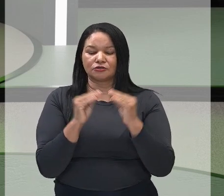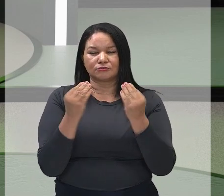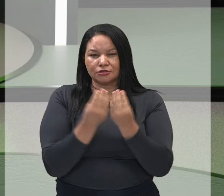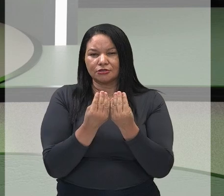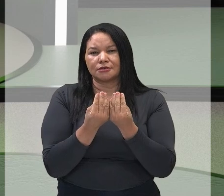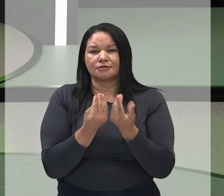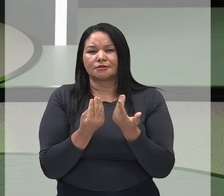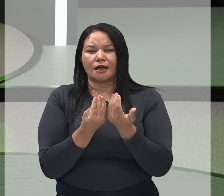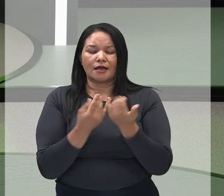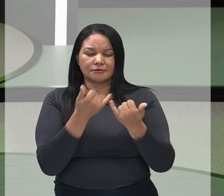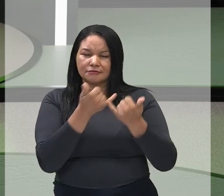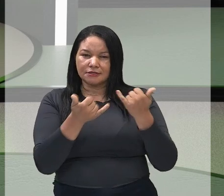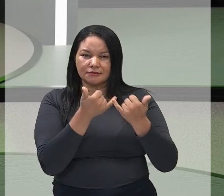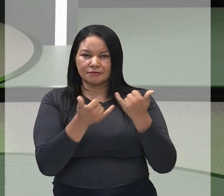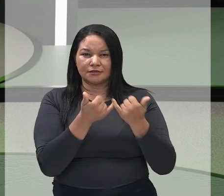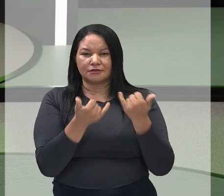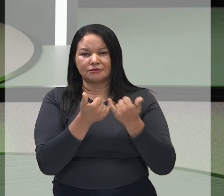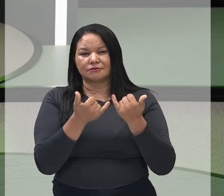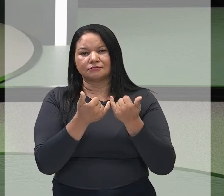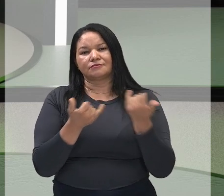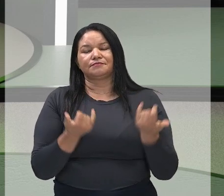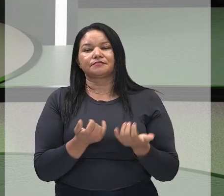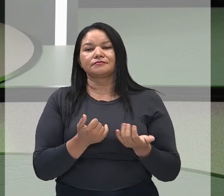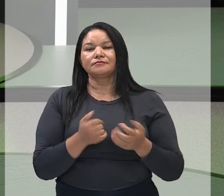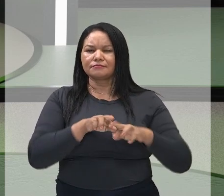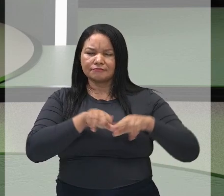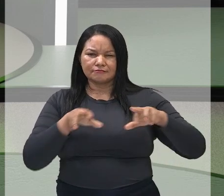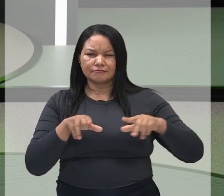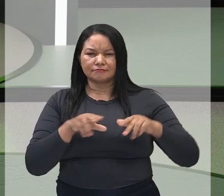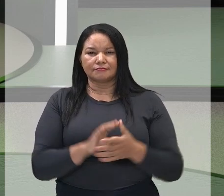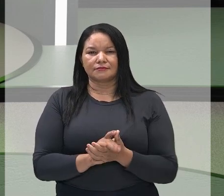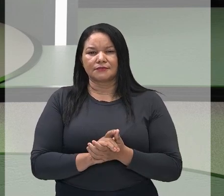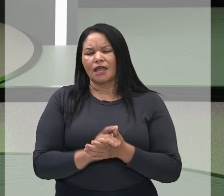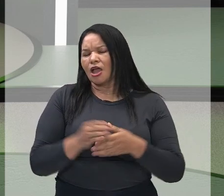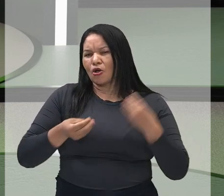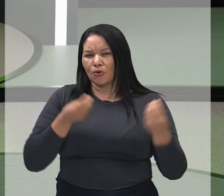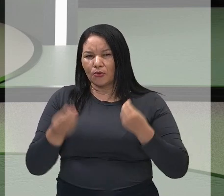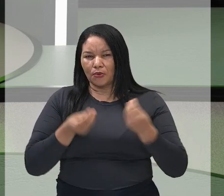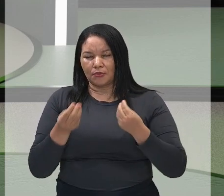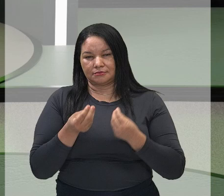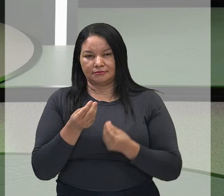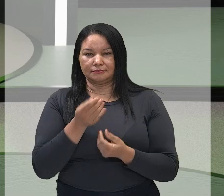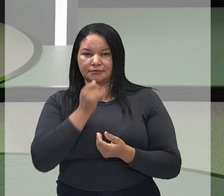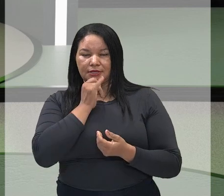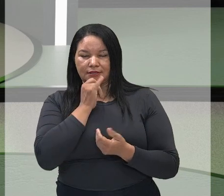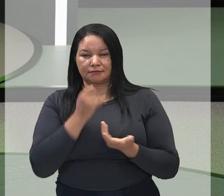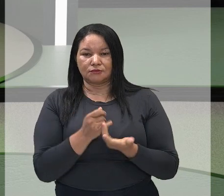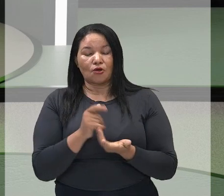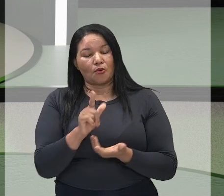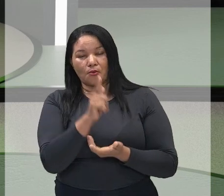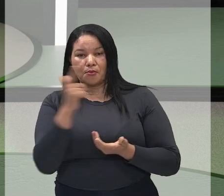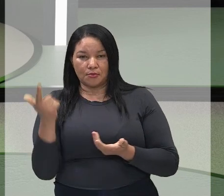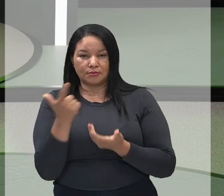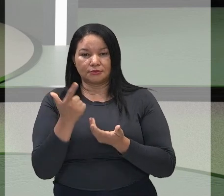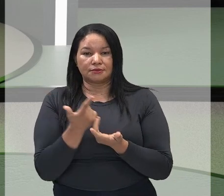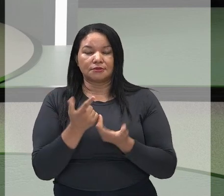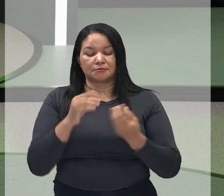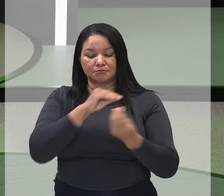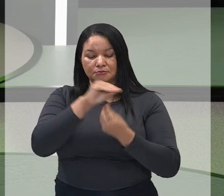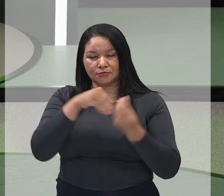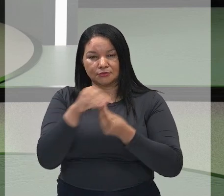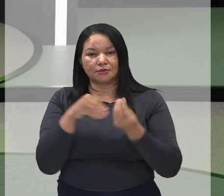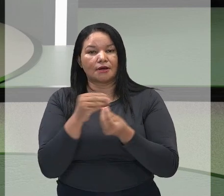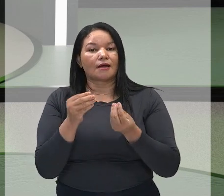maneira similar em determinados meios. Como assim meio, professor Vinícius? Naquelas outras substâncias que elas serão